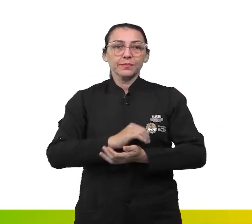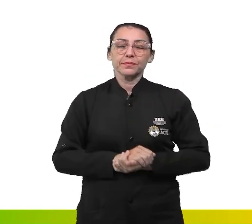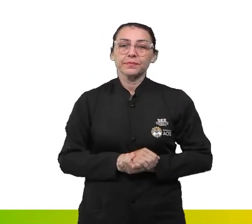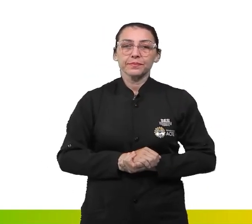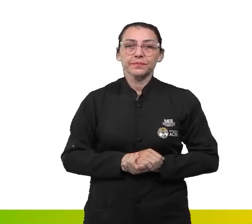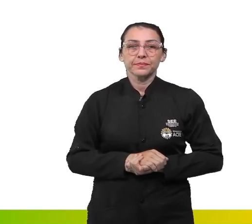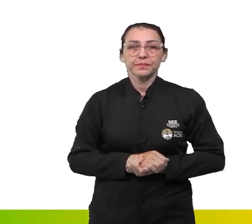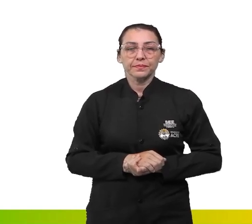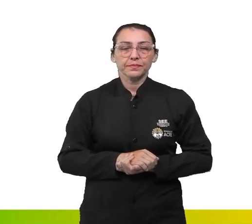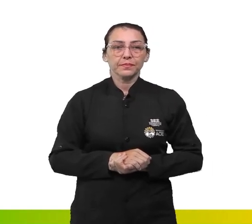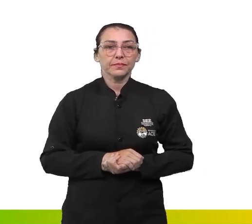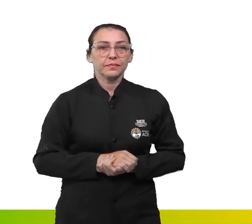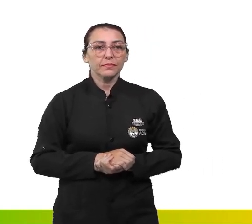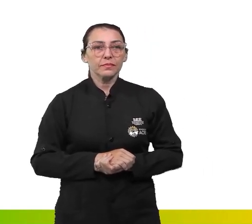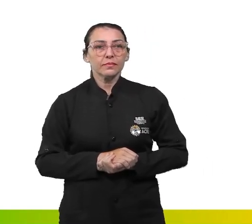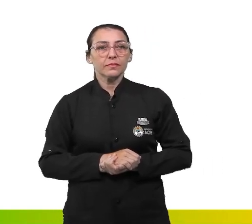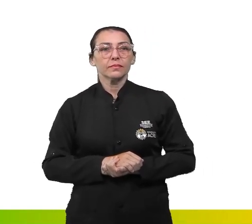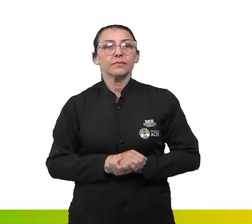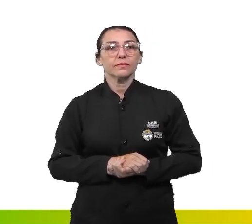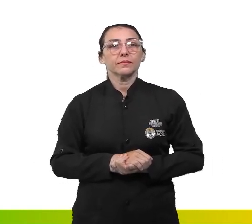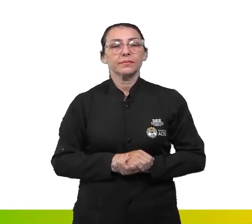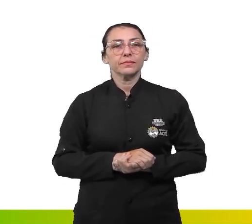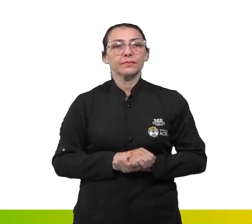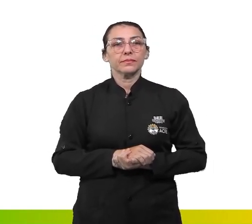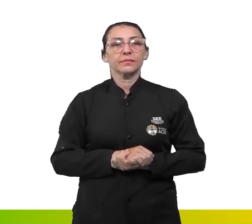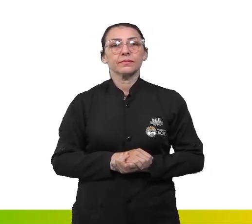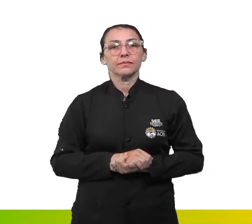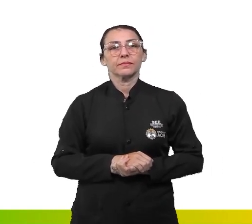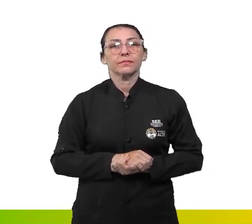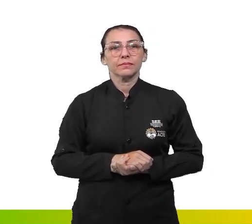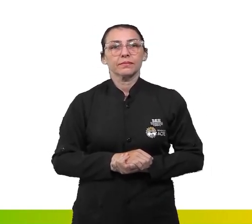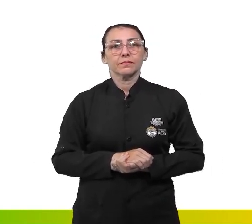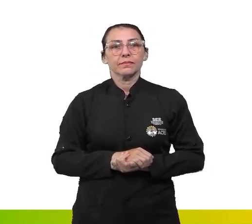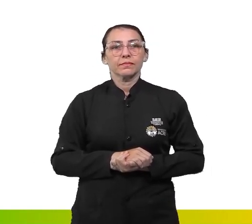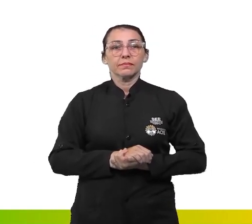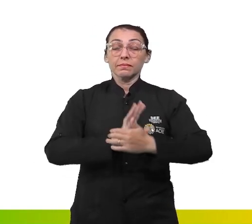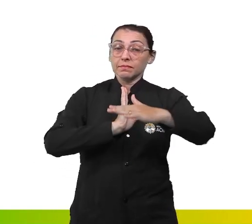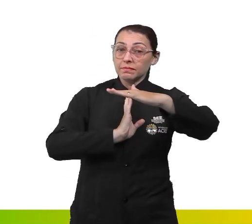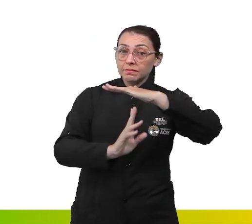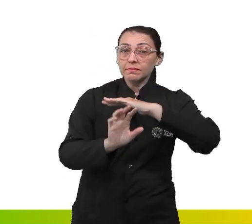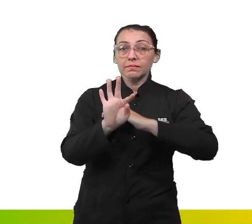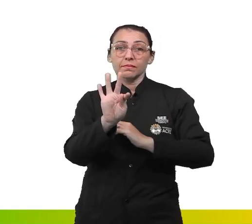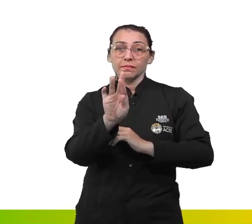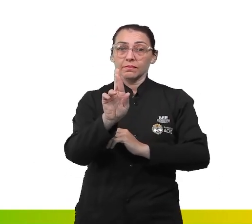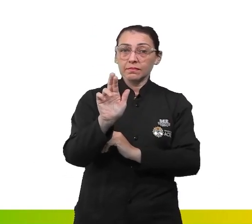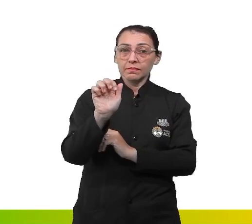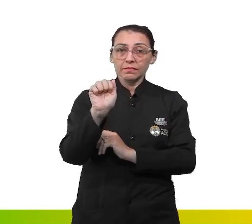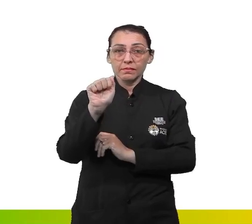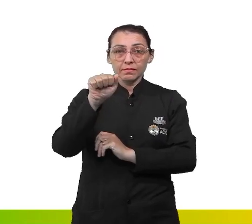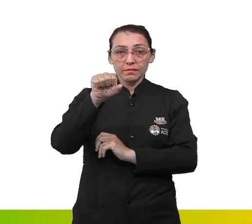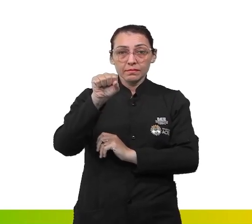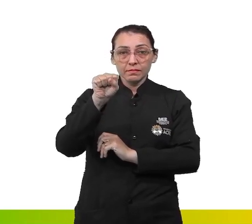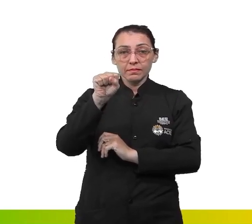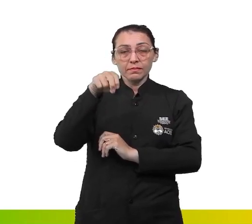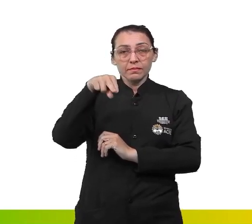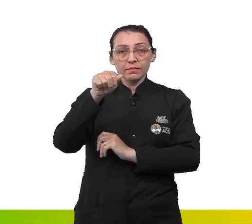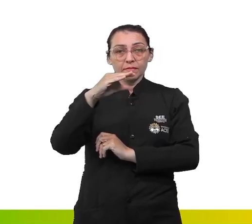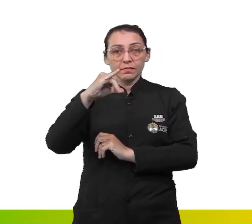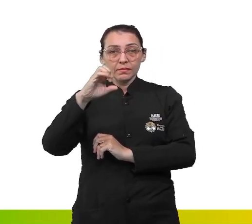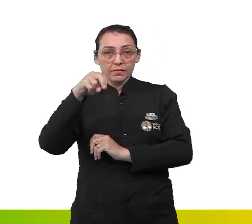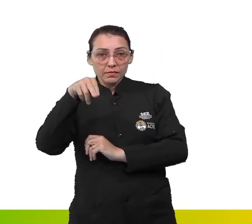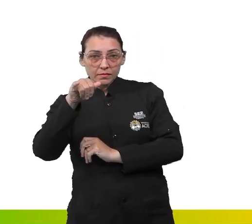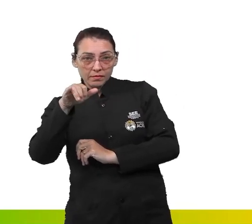na prova do Enem do ano de 2011. As migrações